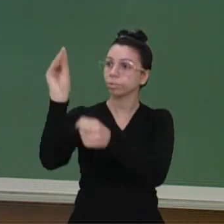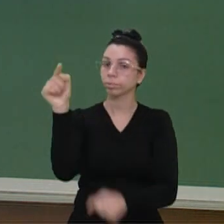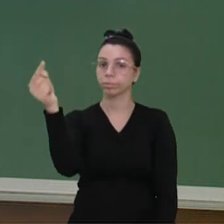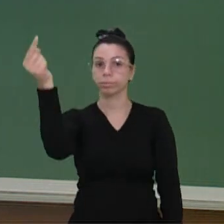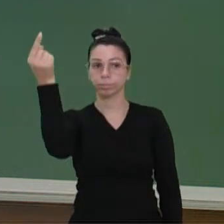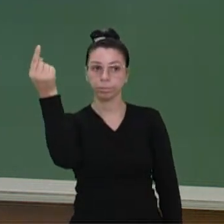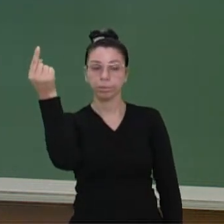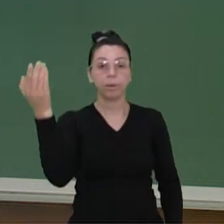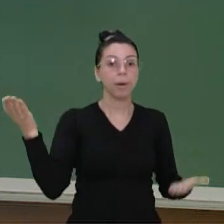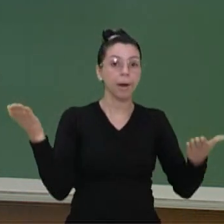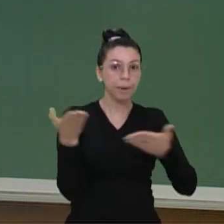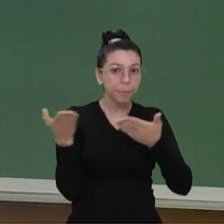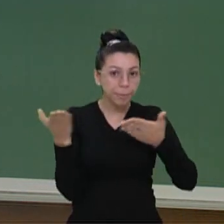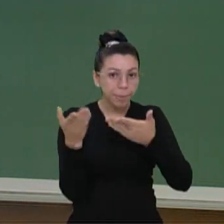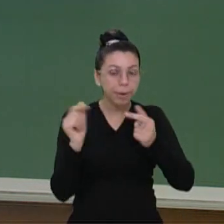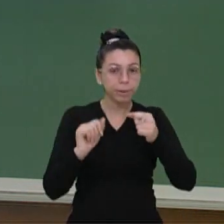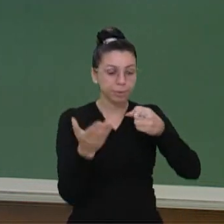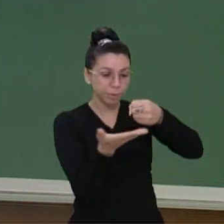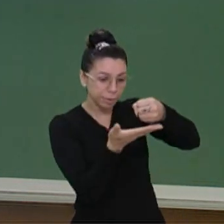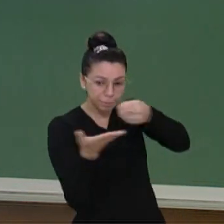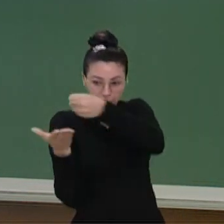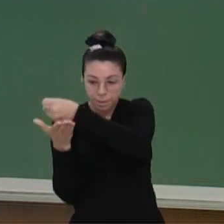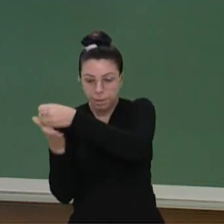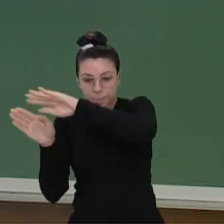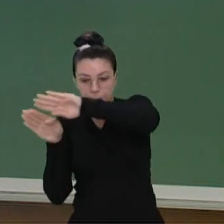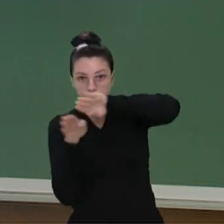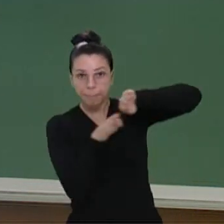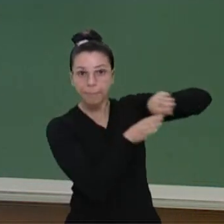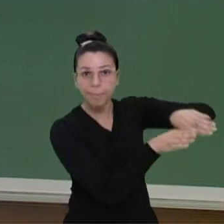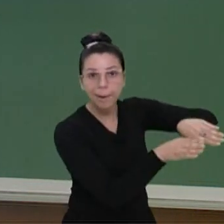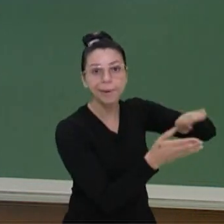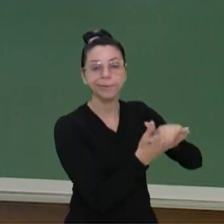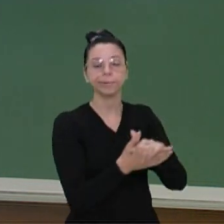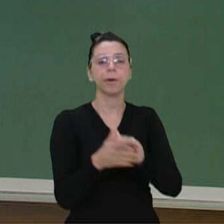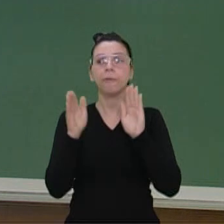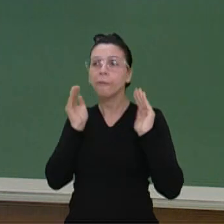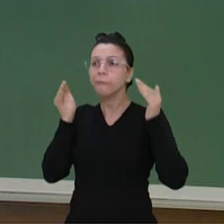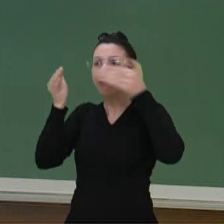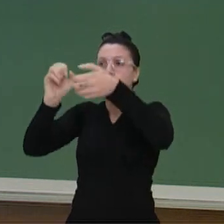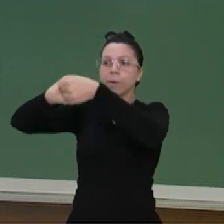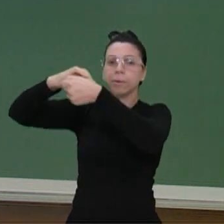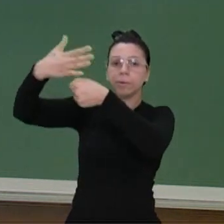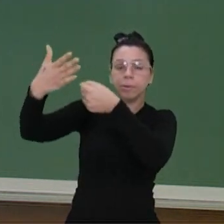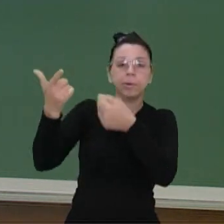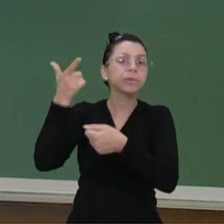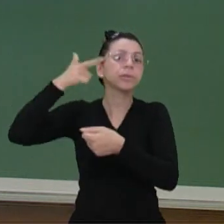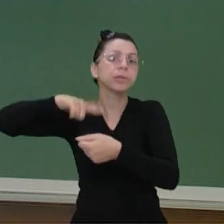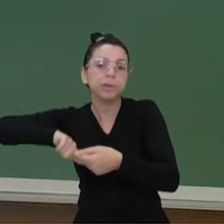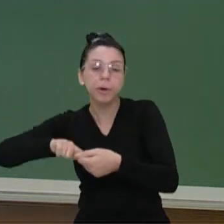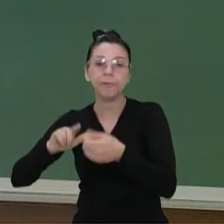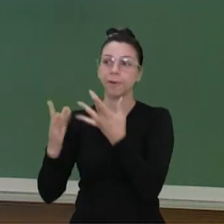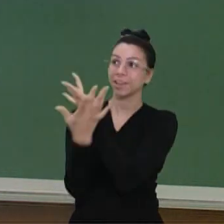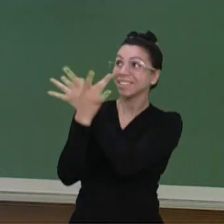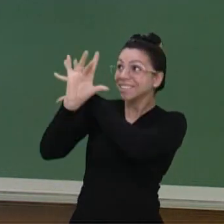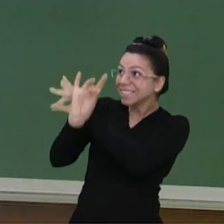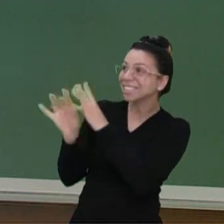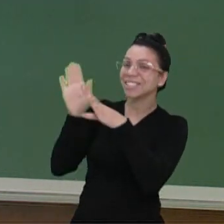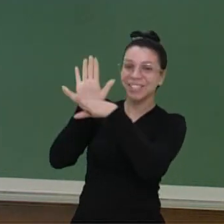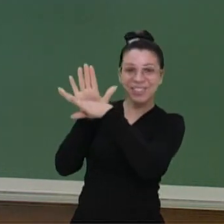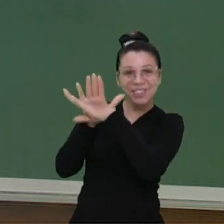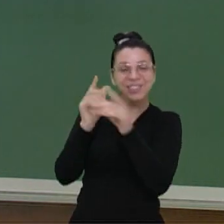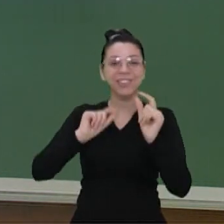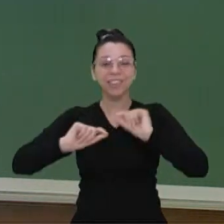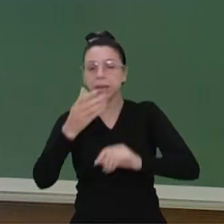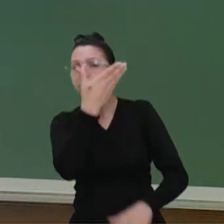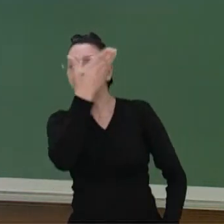bases iguais. E agora, de novo, vamos esquecer as bases e calcular os expoentes, né? Resolver o problema com os expoentes. Então, vamos de novo. Elaine, nos ajude aqui.